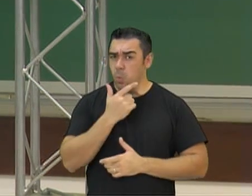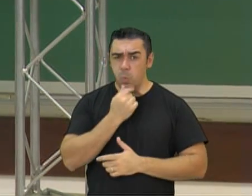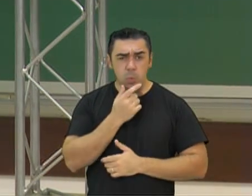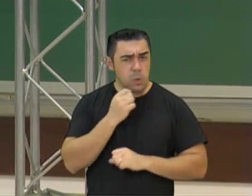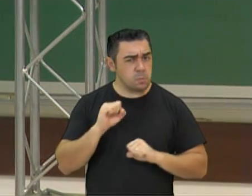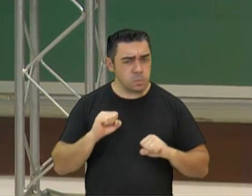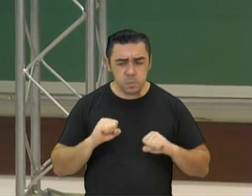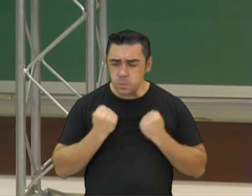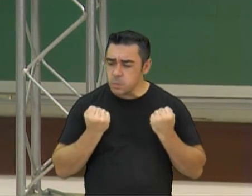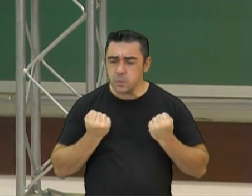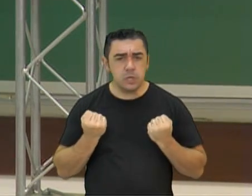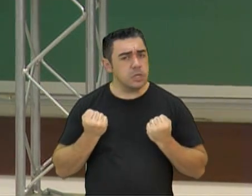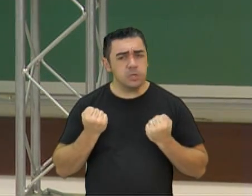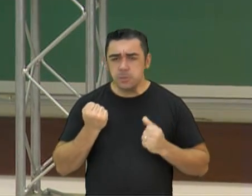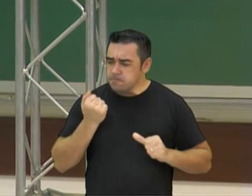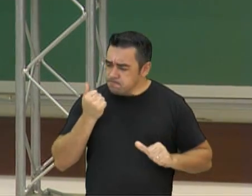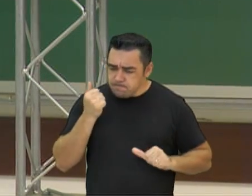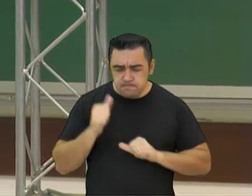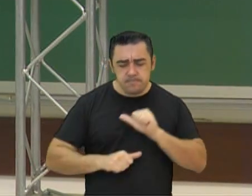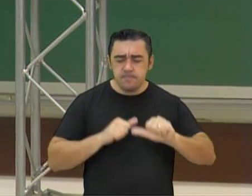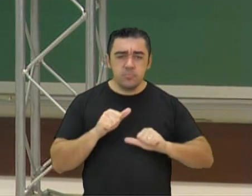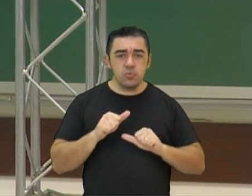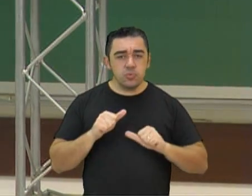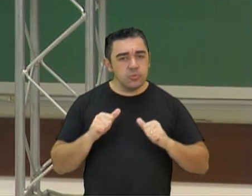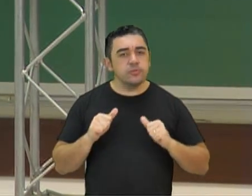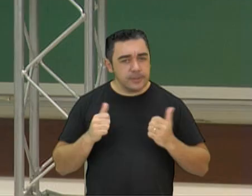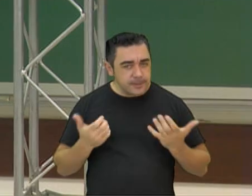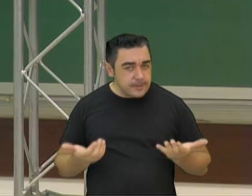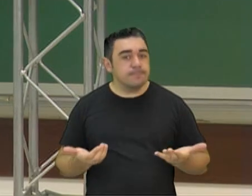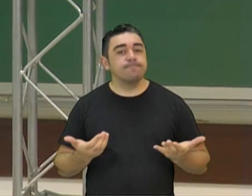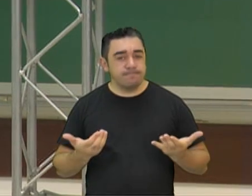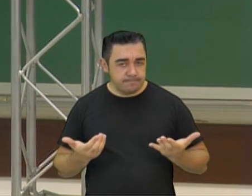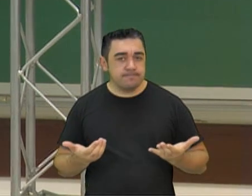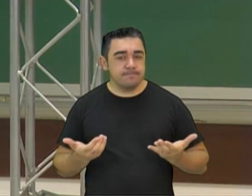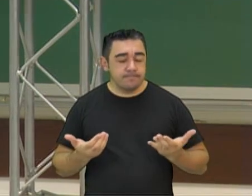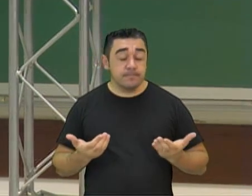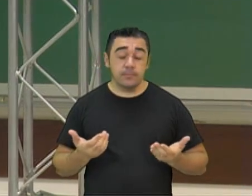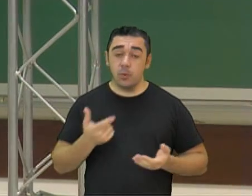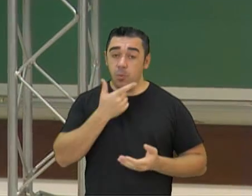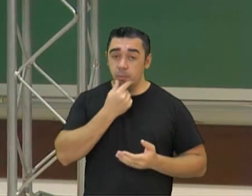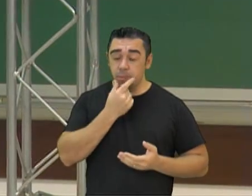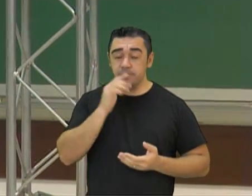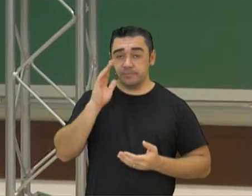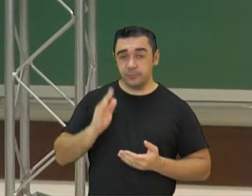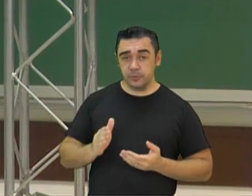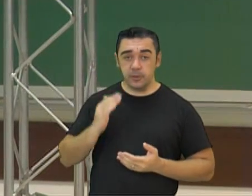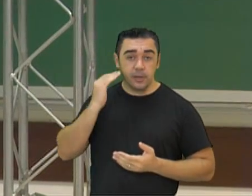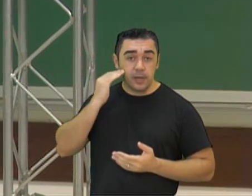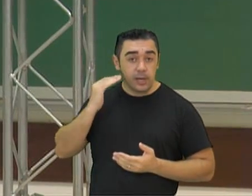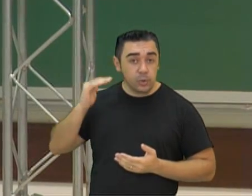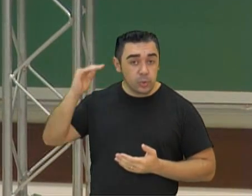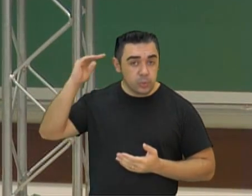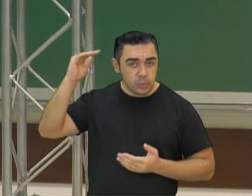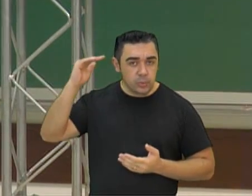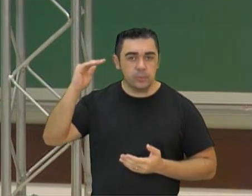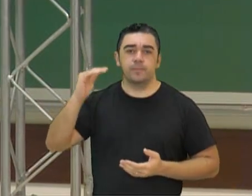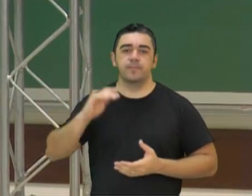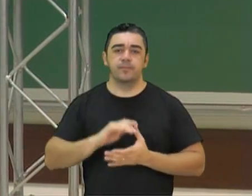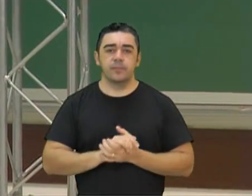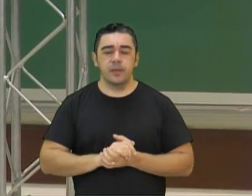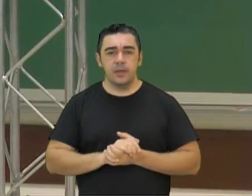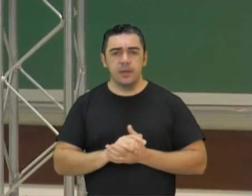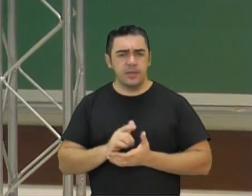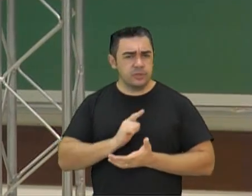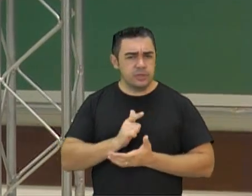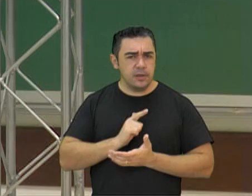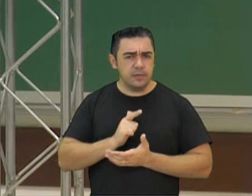determinado a reverter essa situação que ele tinha. Quando ele ficou adulto, 2 anos antes da Primeira